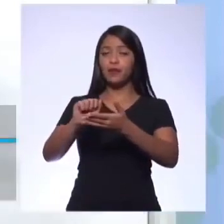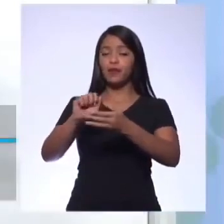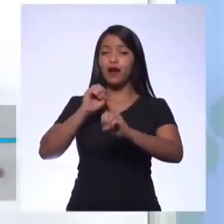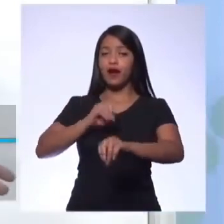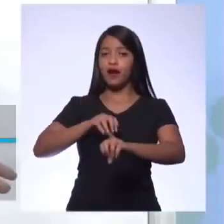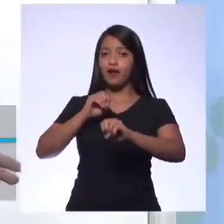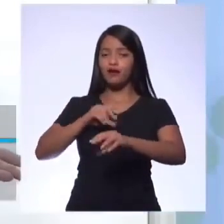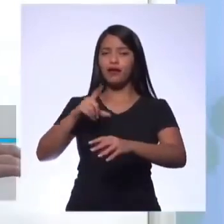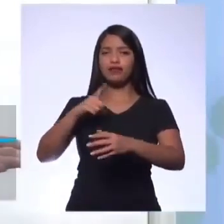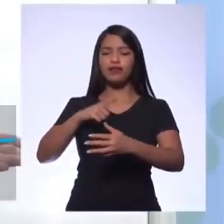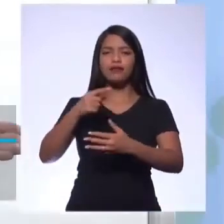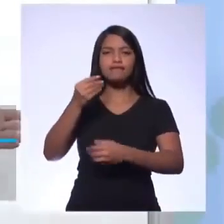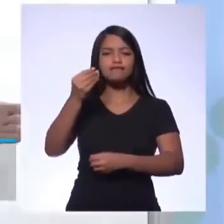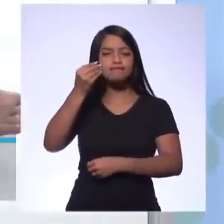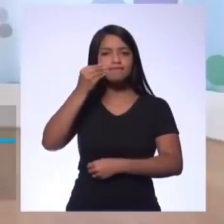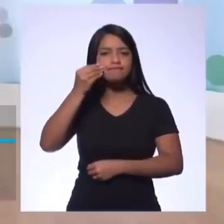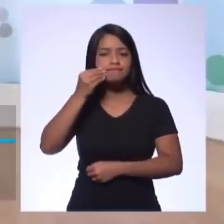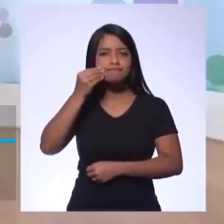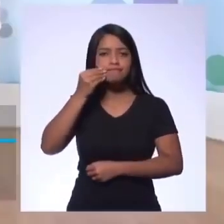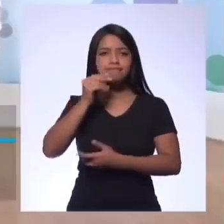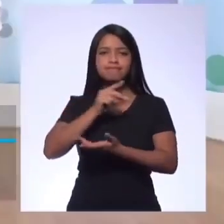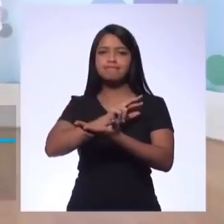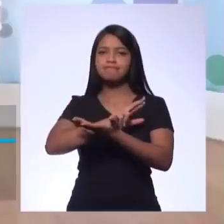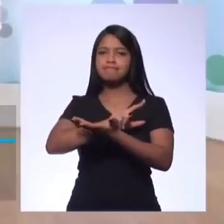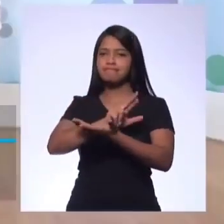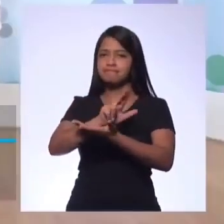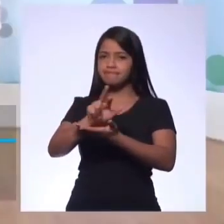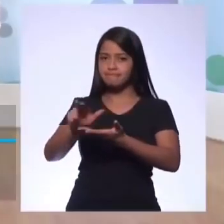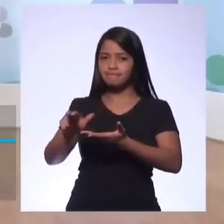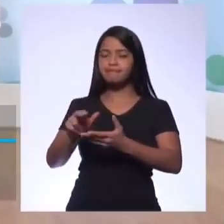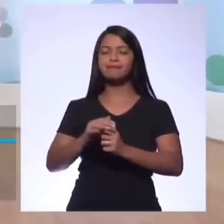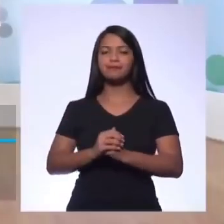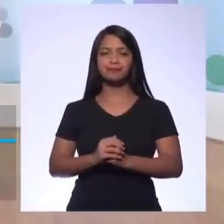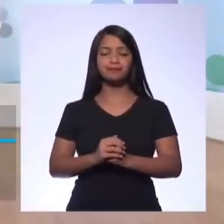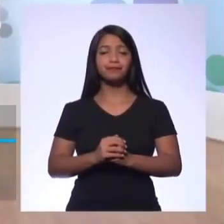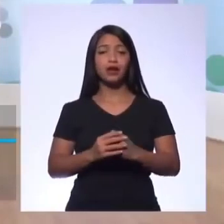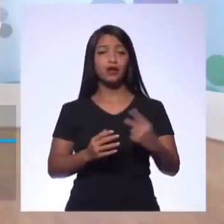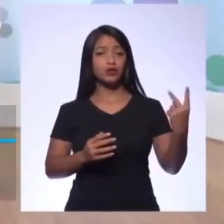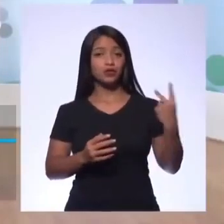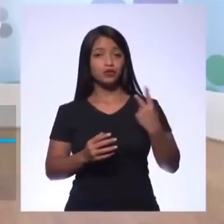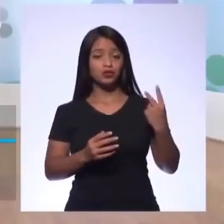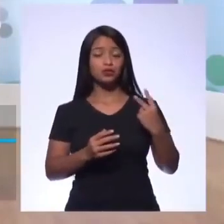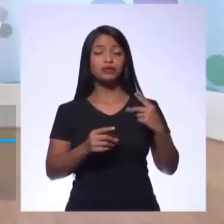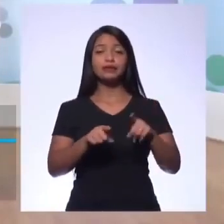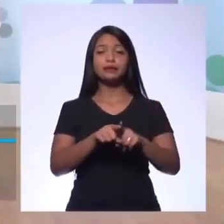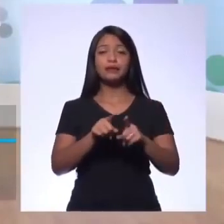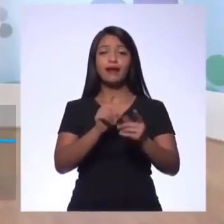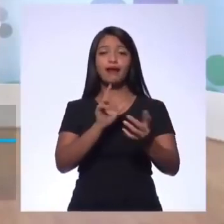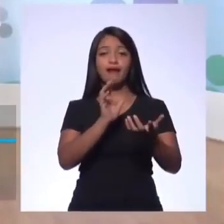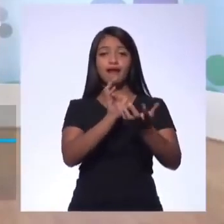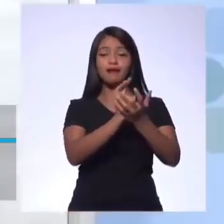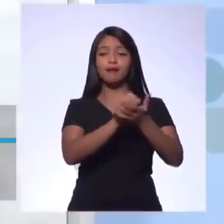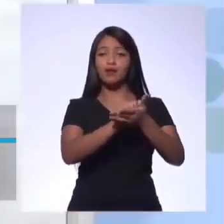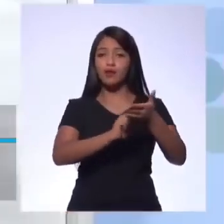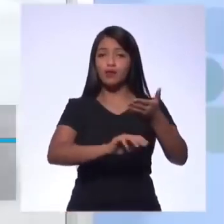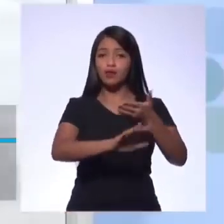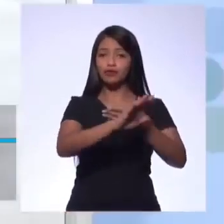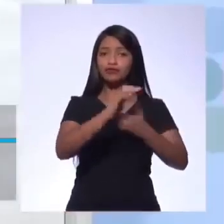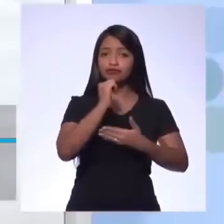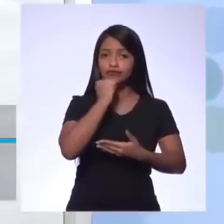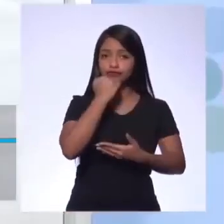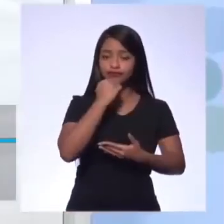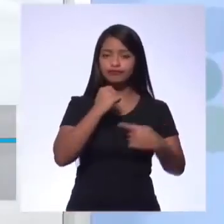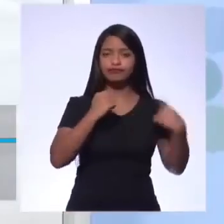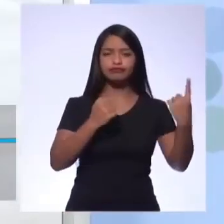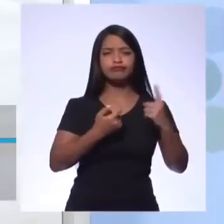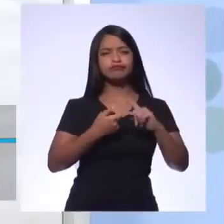série de coisas experimentais, né, professor Edjoel? Na Sim. verdade, eu, professor Edjoel, e a equipe curricular também de ciências, e a gente pensou numa proposta assim